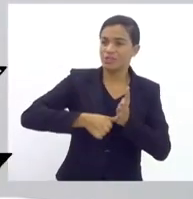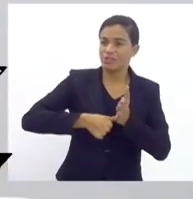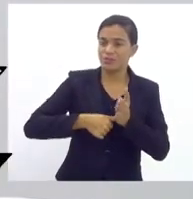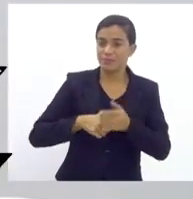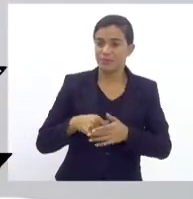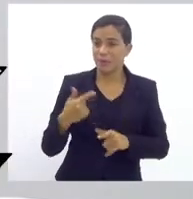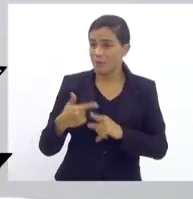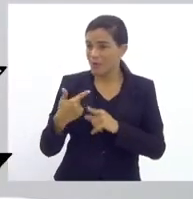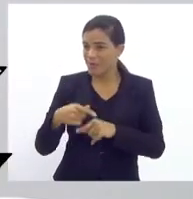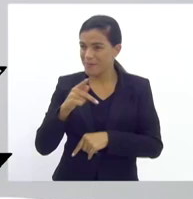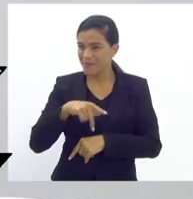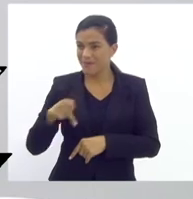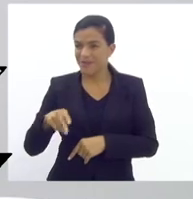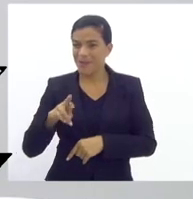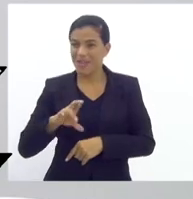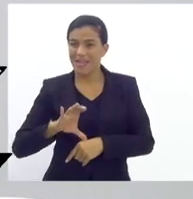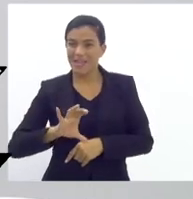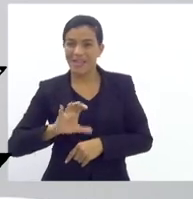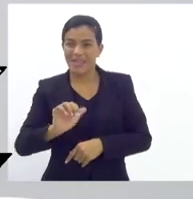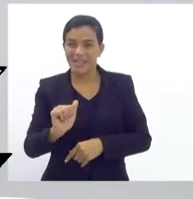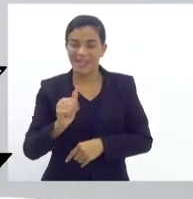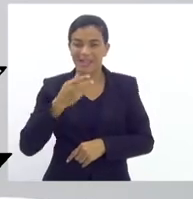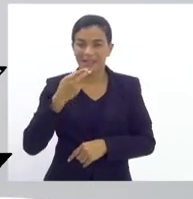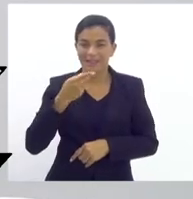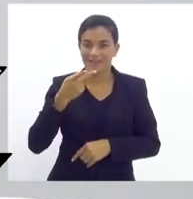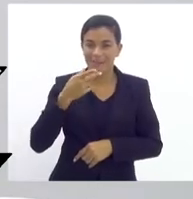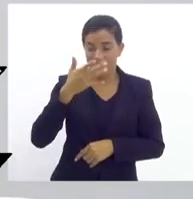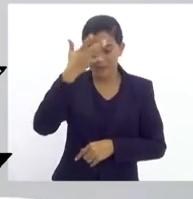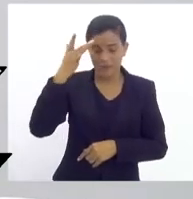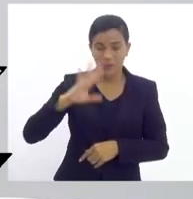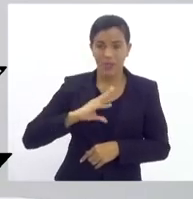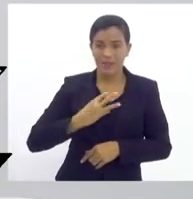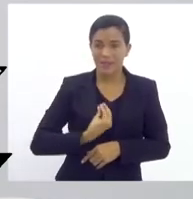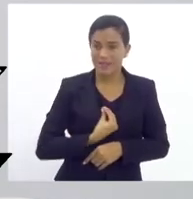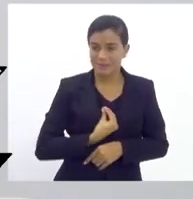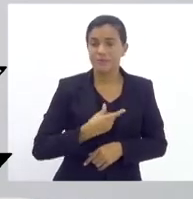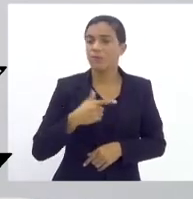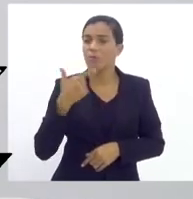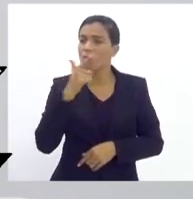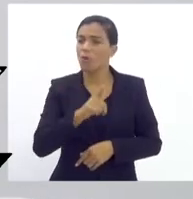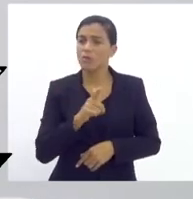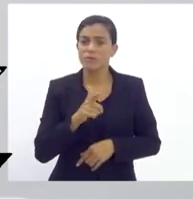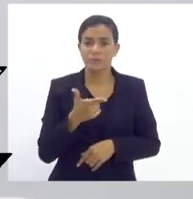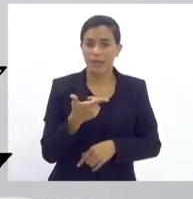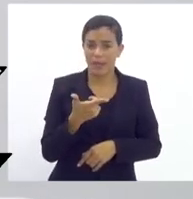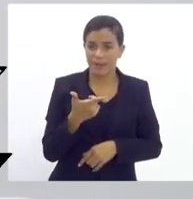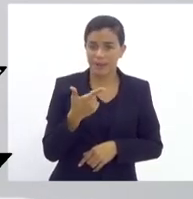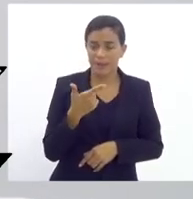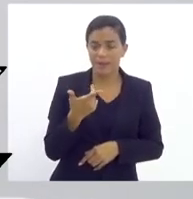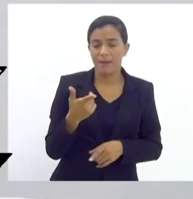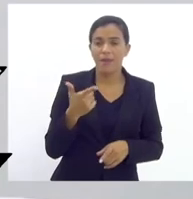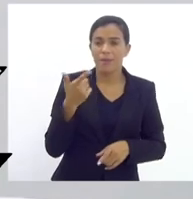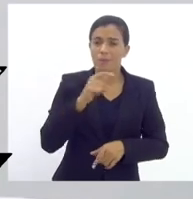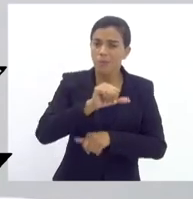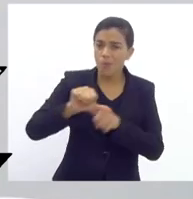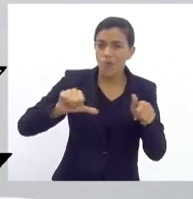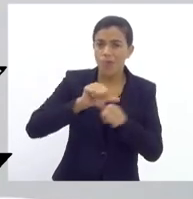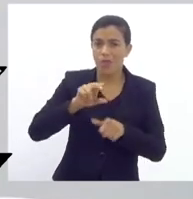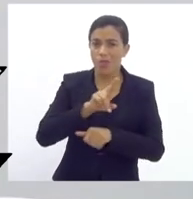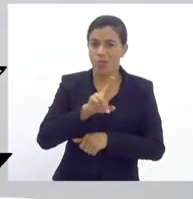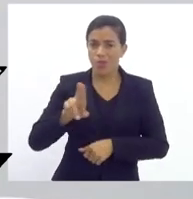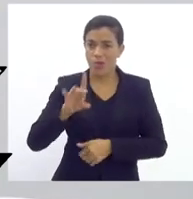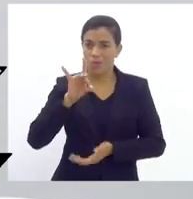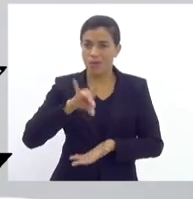quando o rica trouxe aqui a realidade onde uma pessoa trans refugia não consegue mudar o seu nome oficial